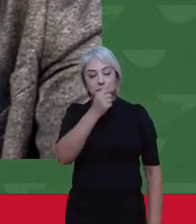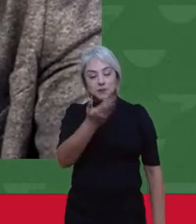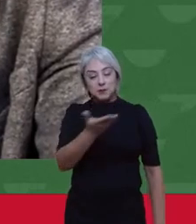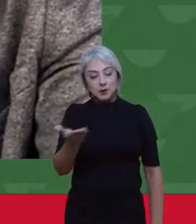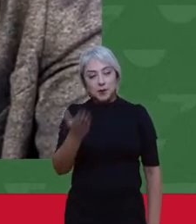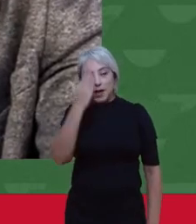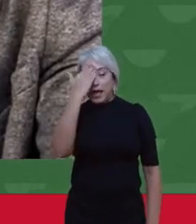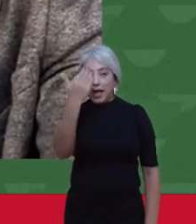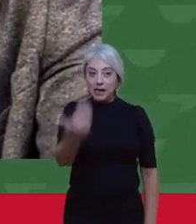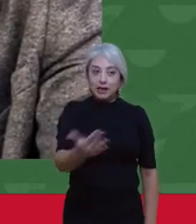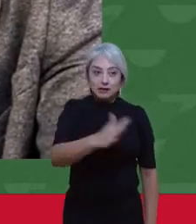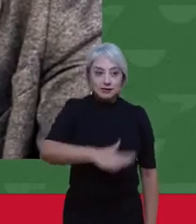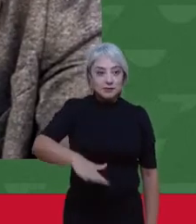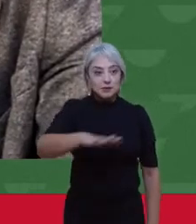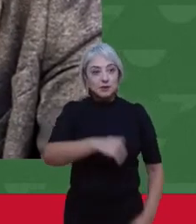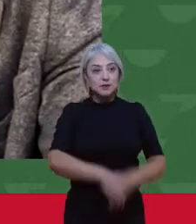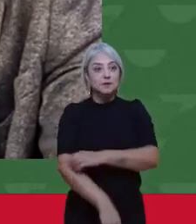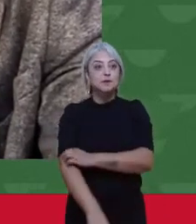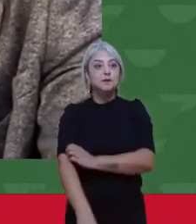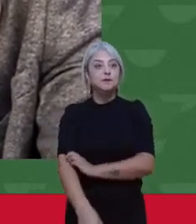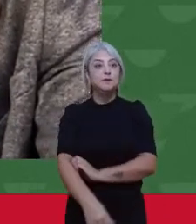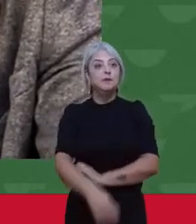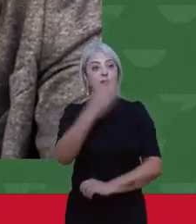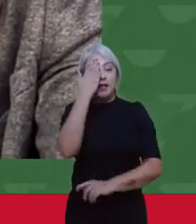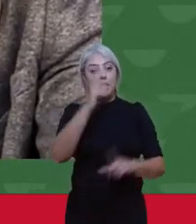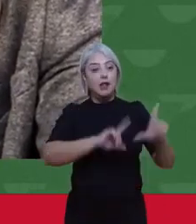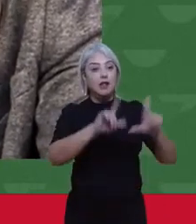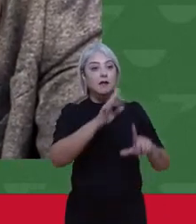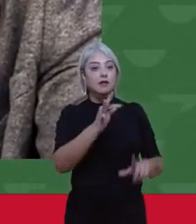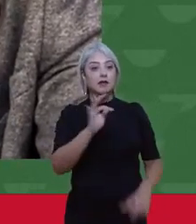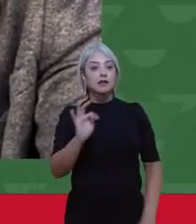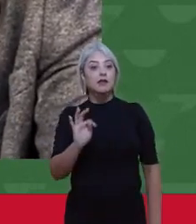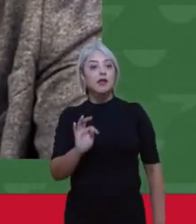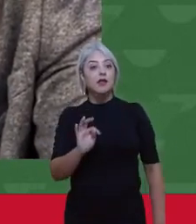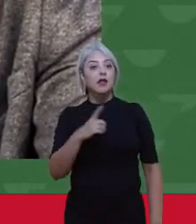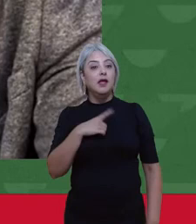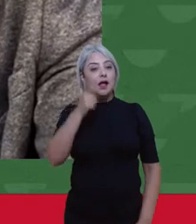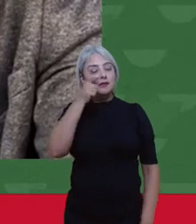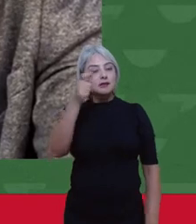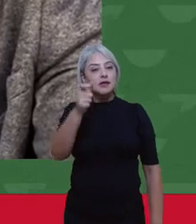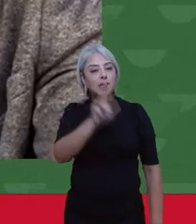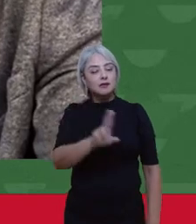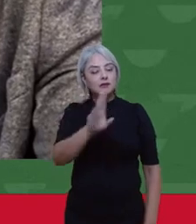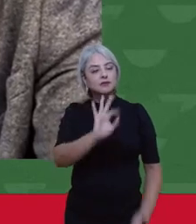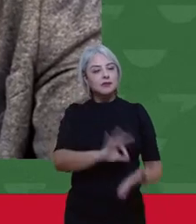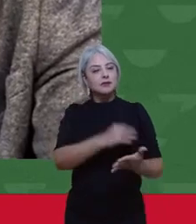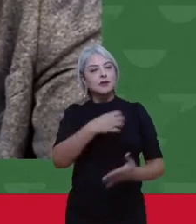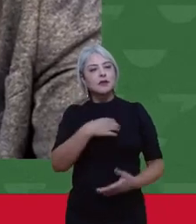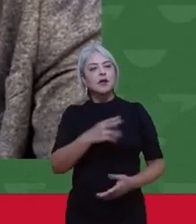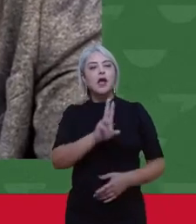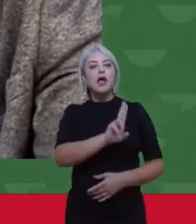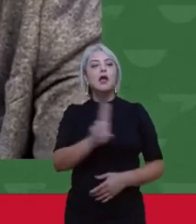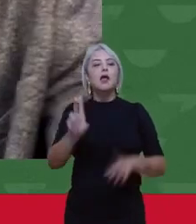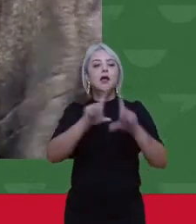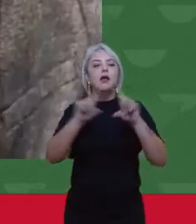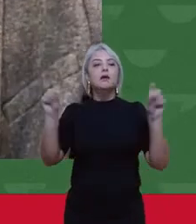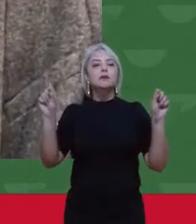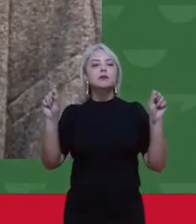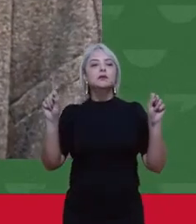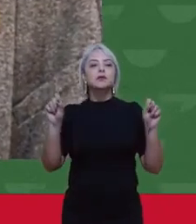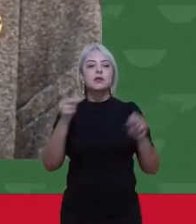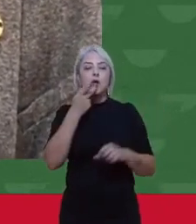Quero agradecer o espaço, quero agradecer a TVT, aos seguidores, usuários. E eu vou repetir aqui uma frase do Torquato